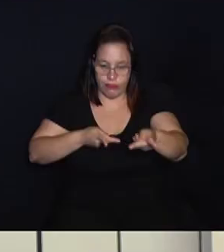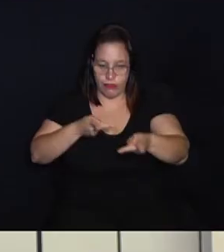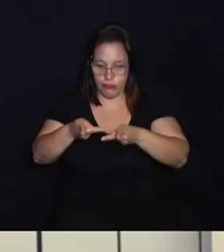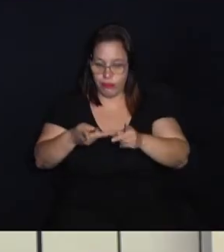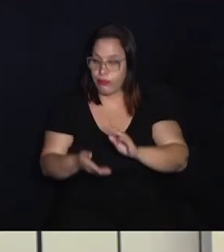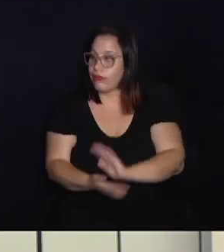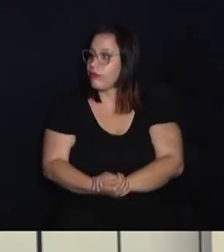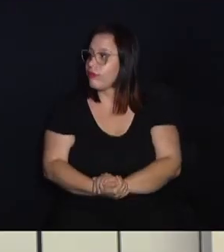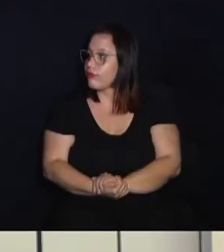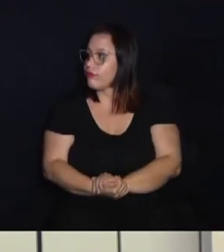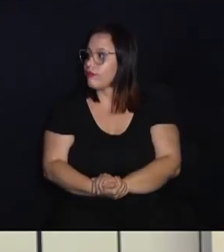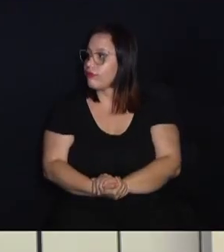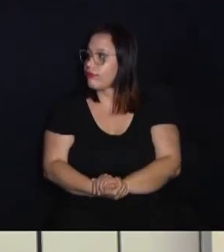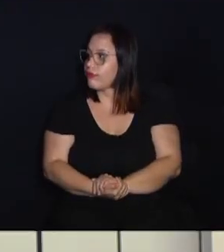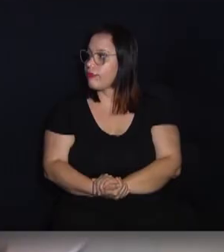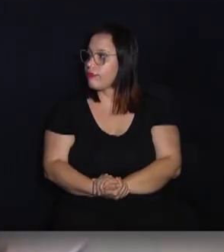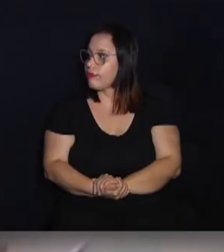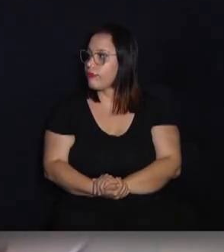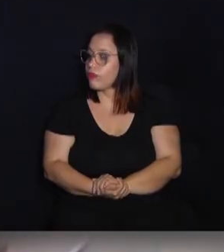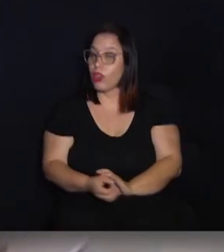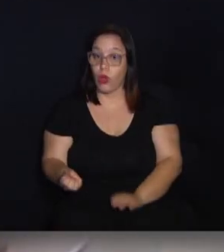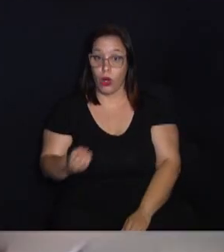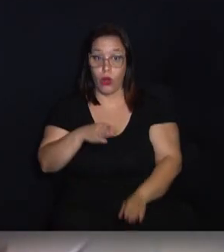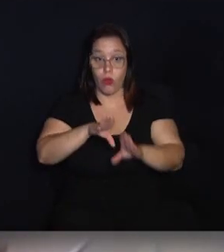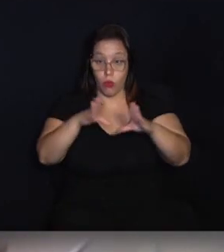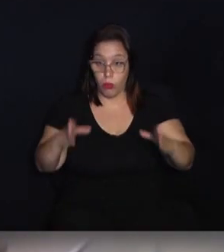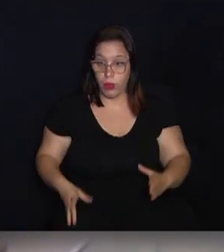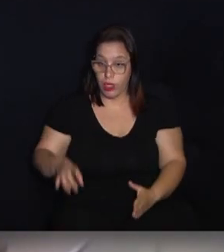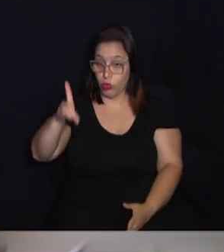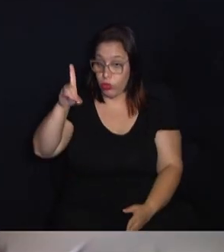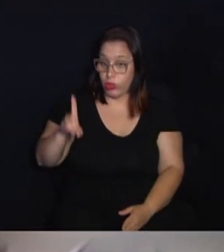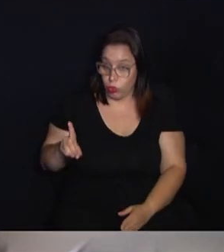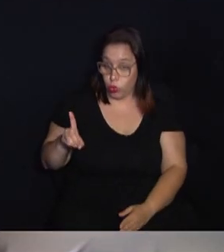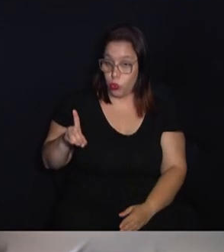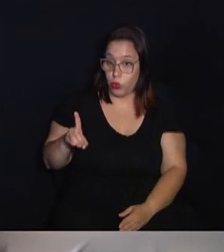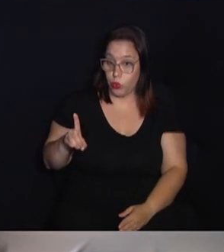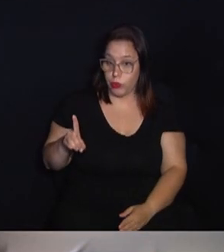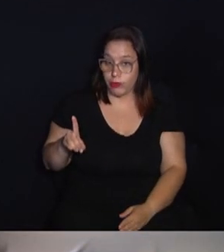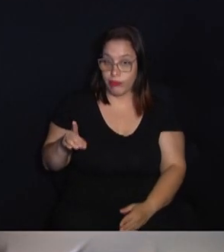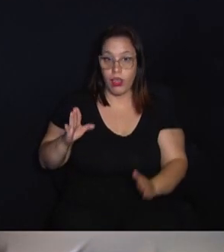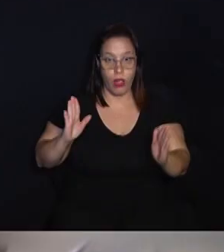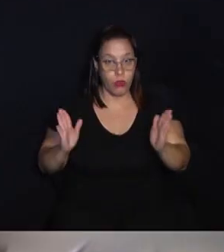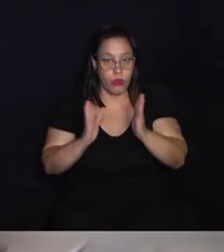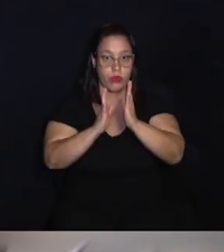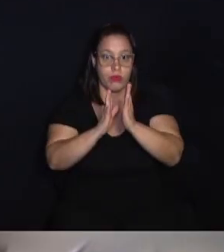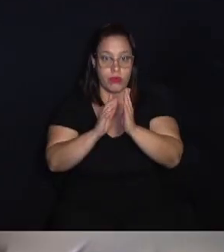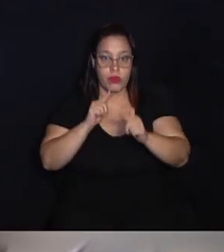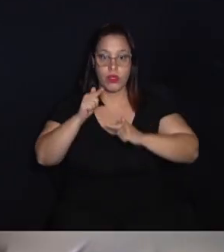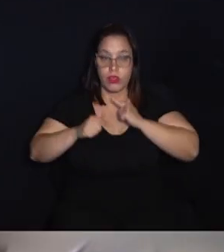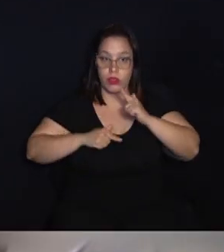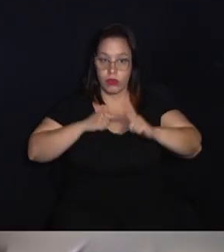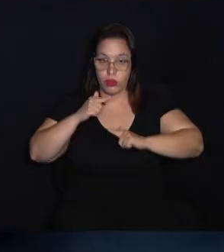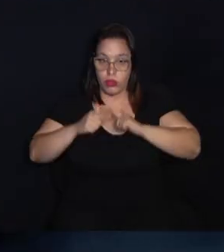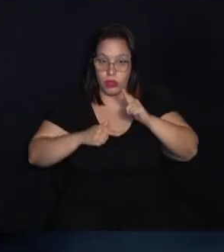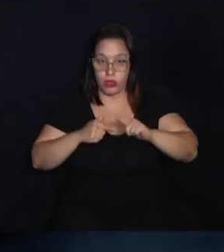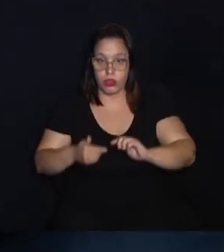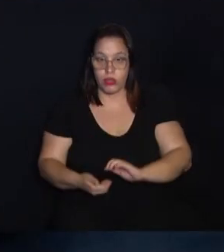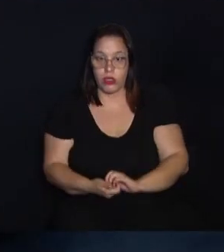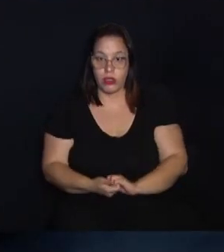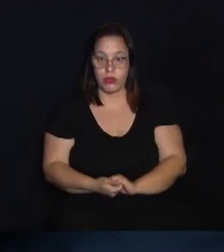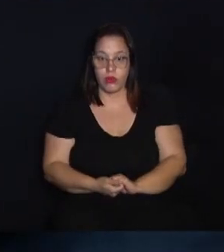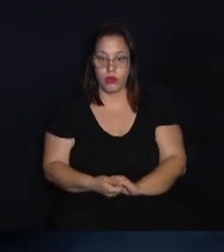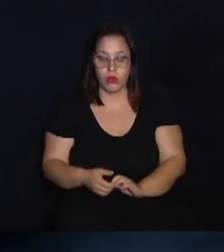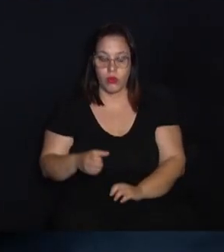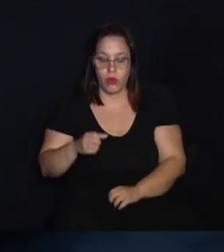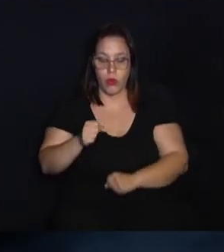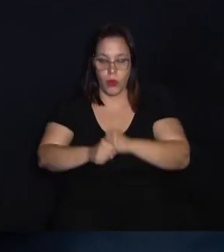2025-2026. A nova mesa diretora, que vai ficar à frente da gestão da Câmara de Campinas no